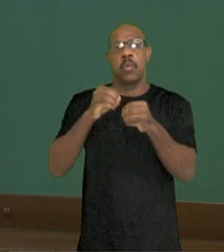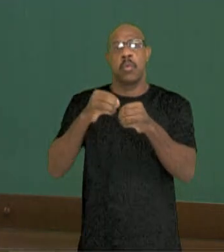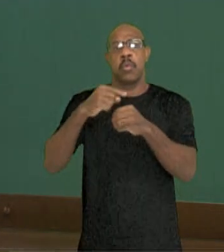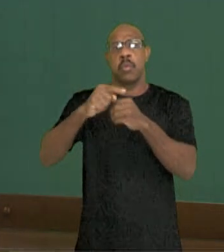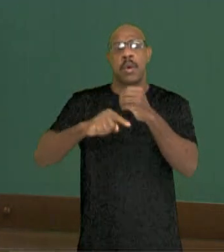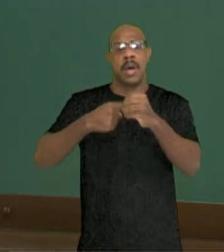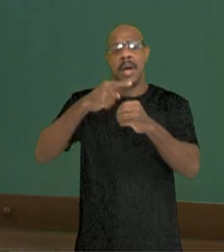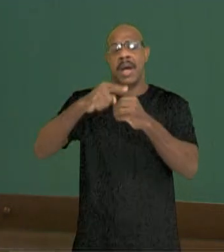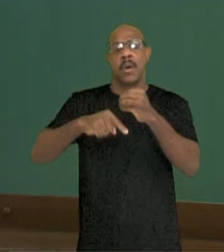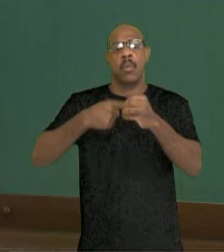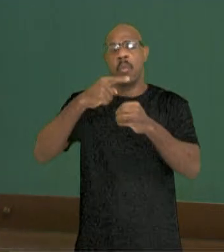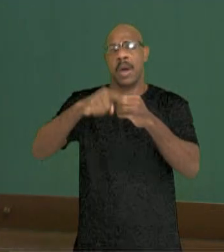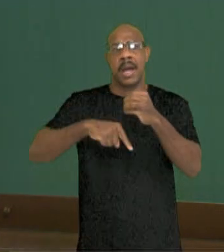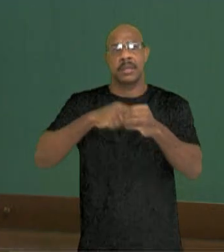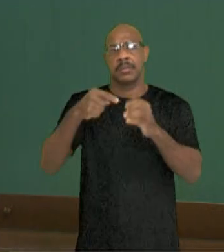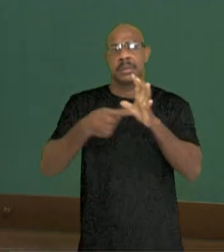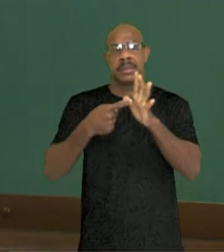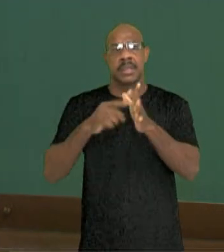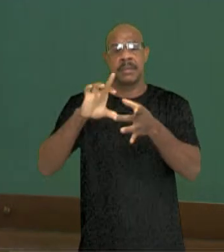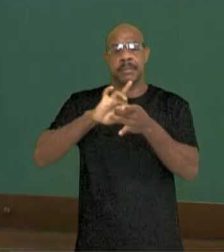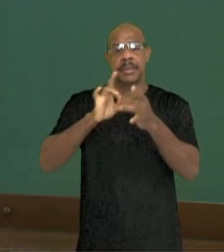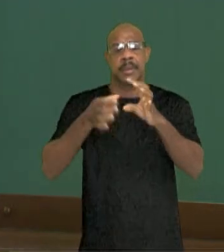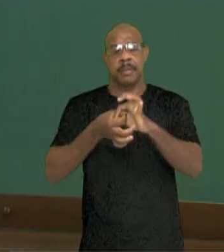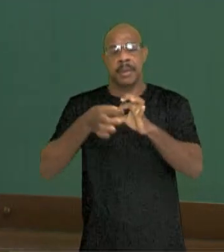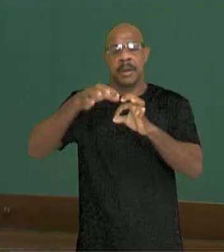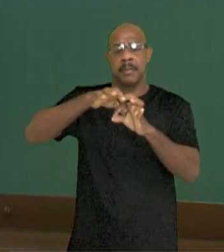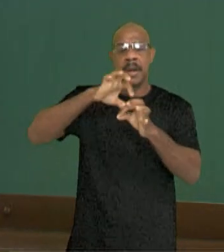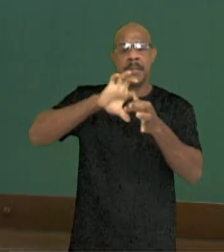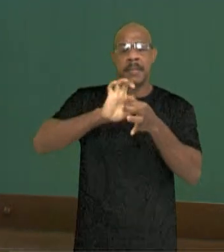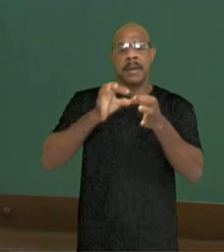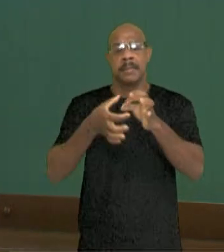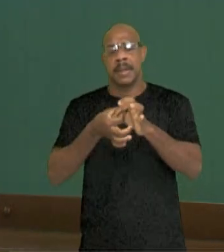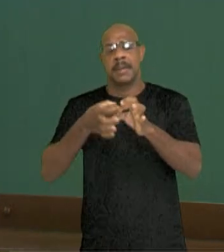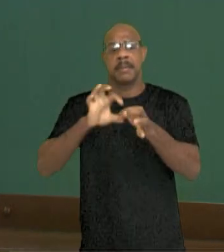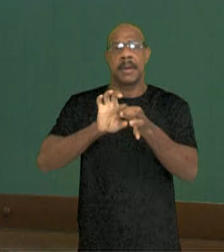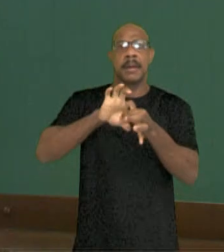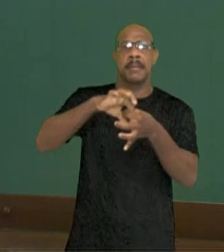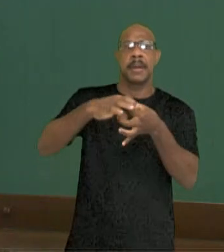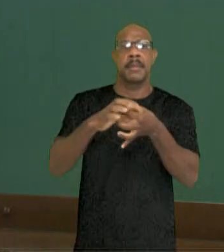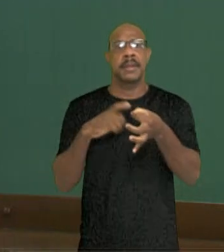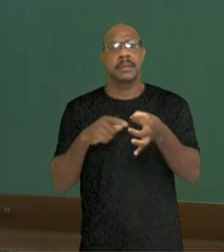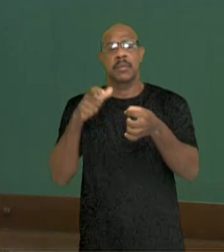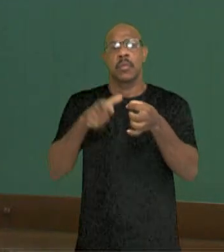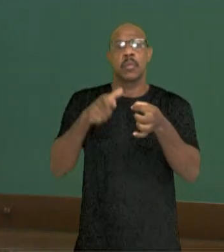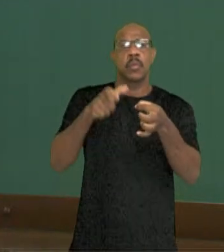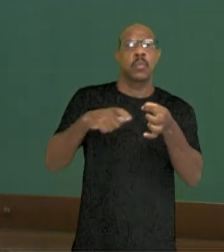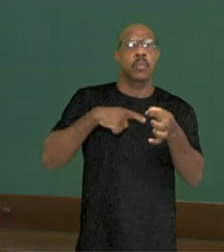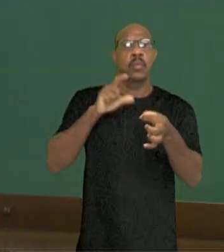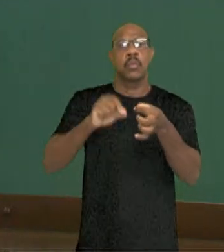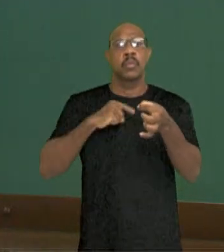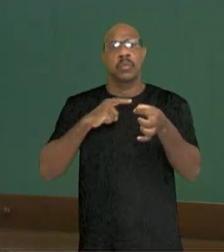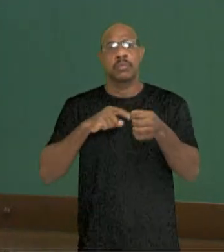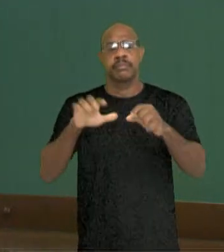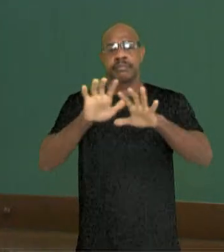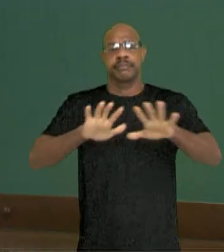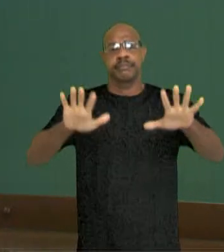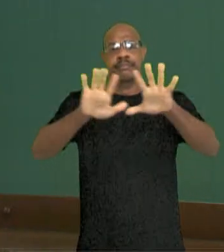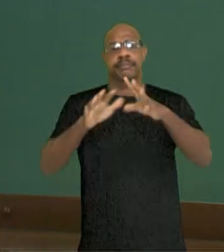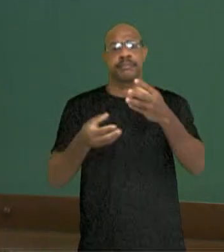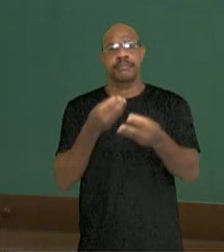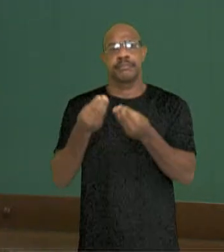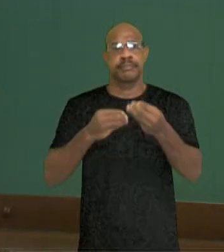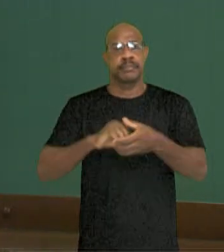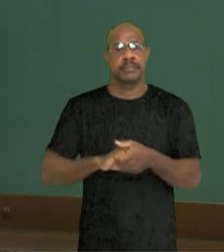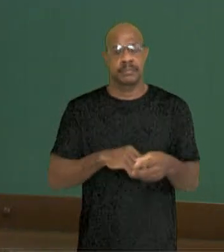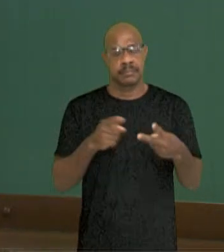ligações químicas desses átomos e mais ou menos como eles estão espaçados geometricamente.